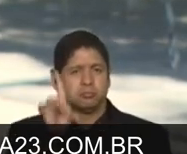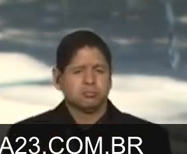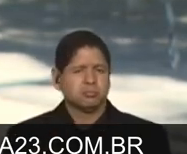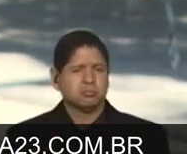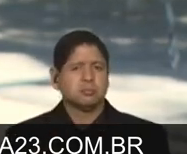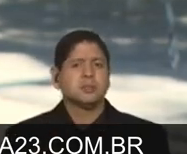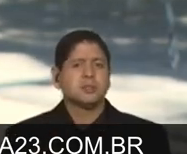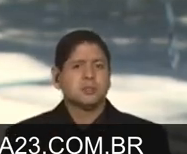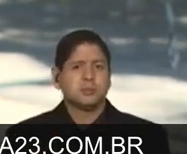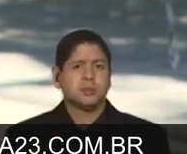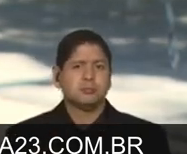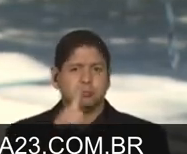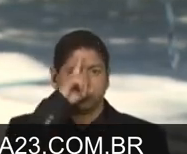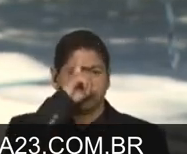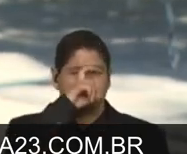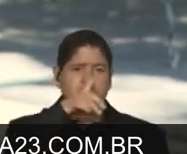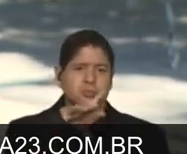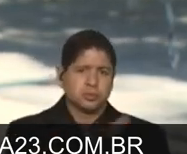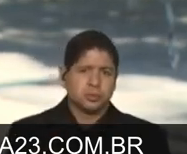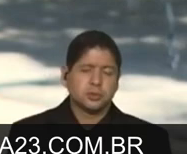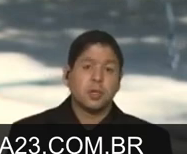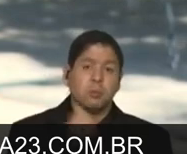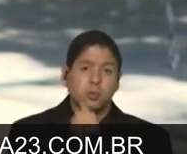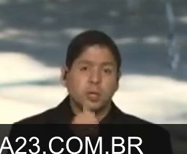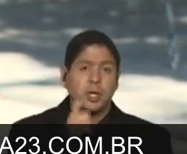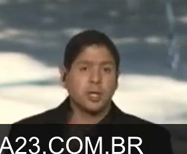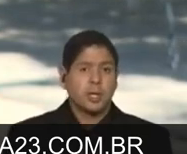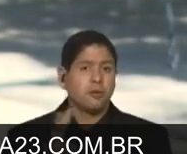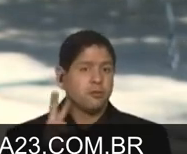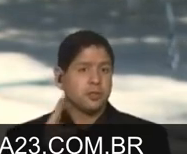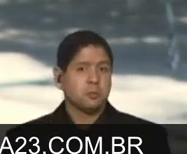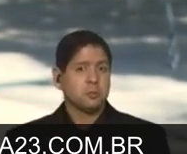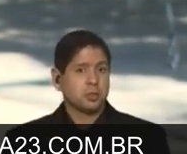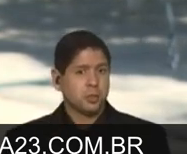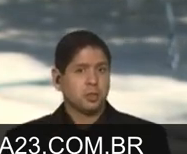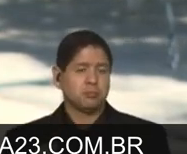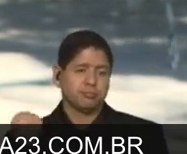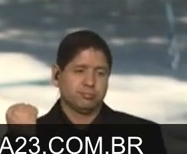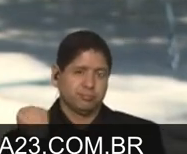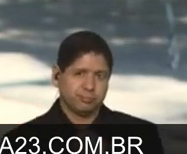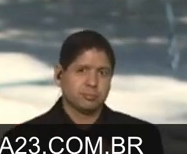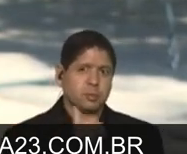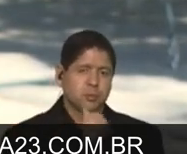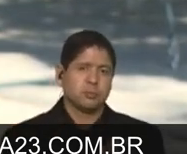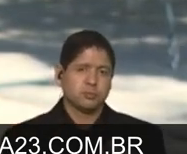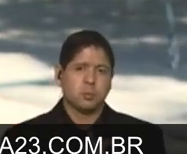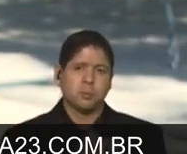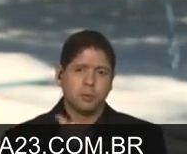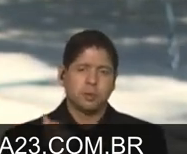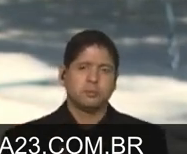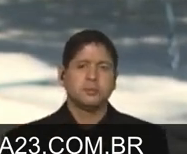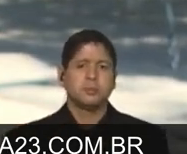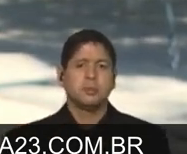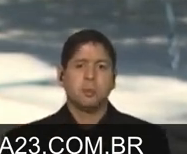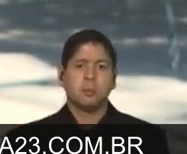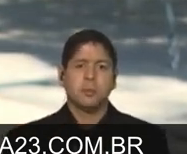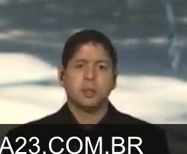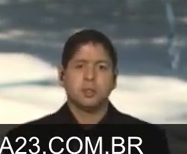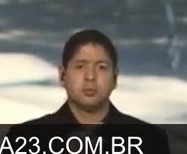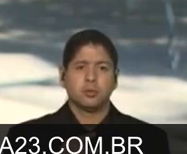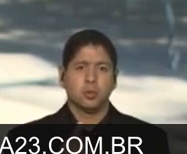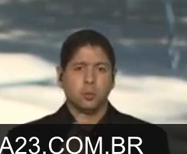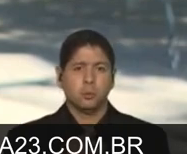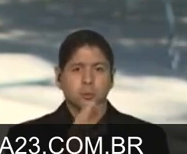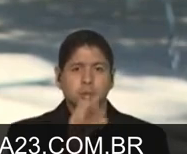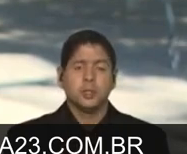e também enfermas. As mulheres continuam sendo vítimas do feminicídio. Houve um aumento de